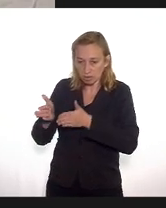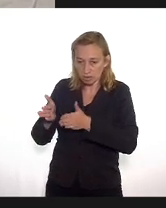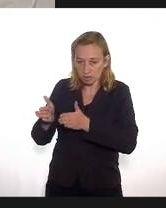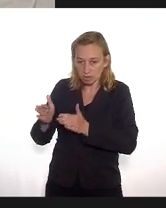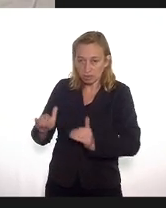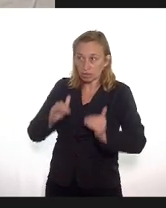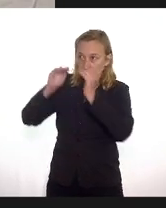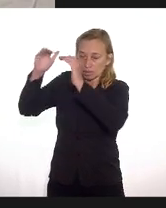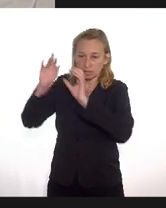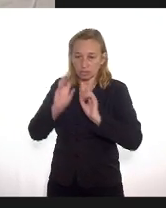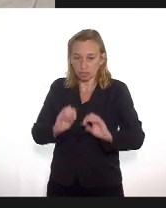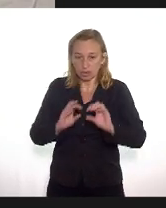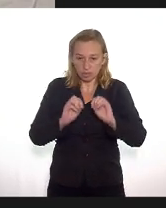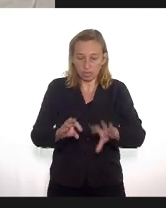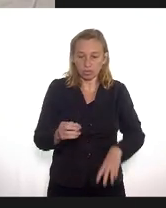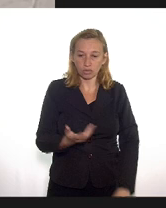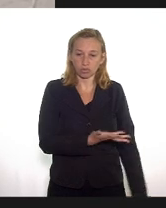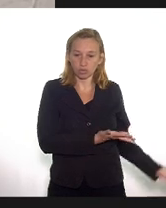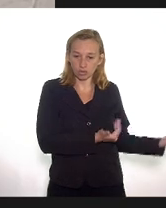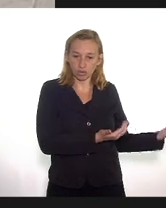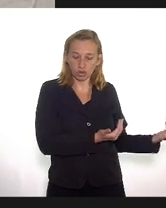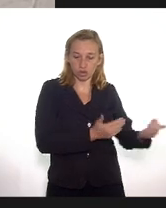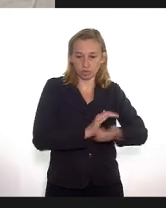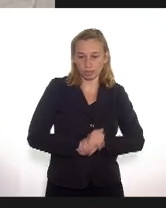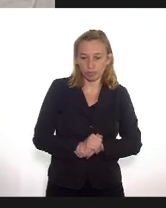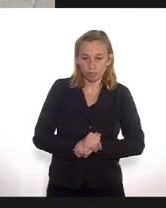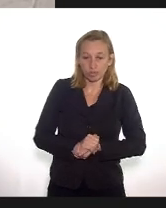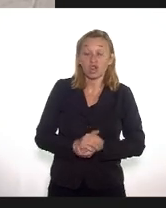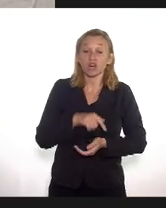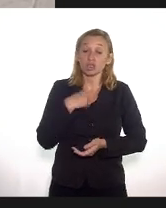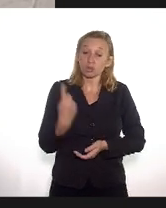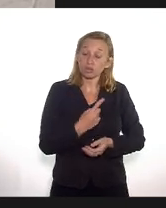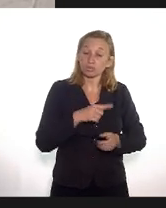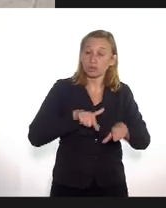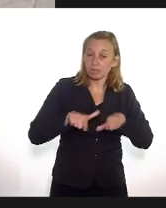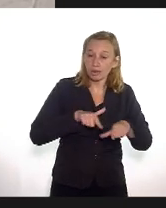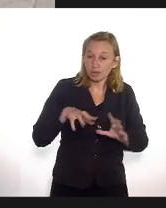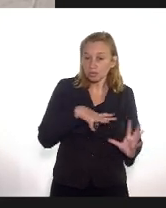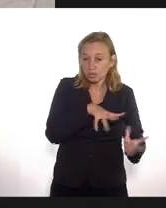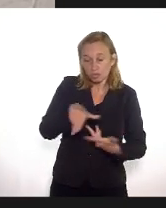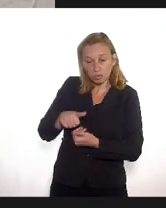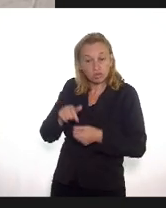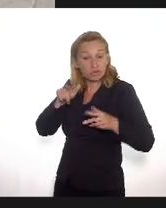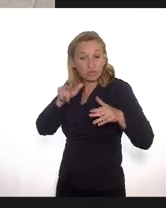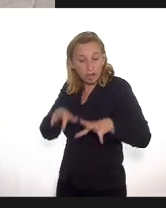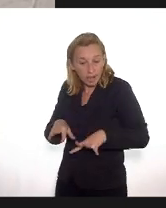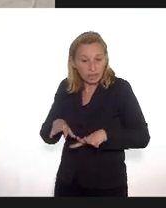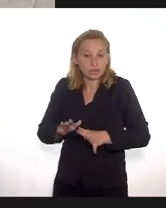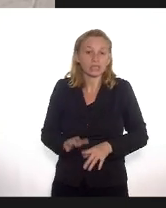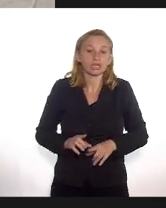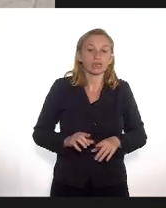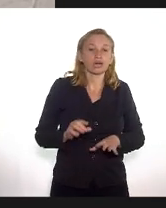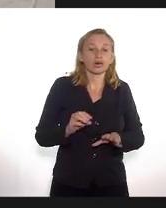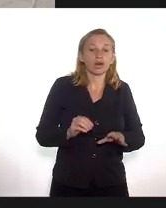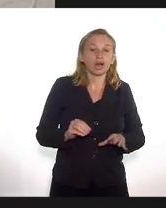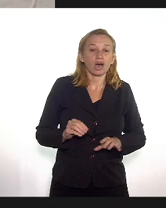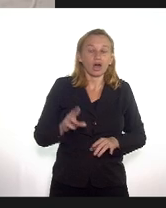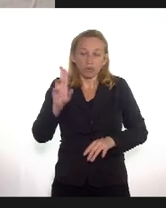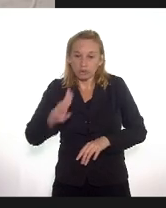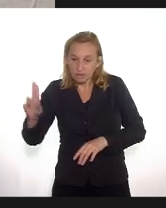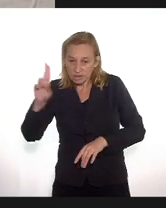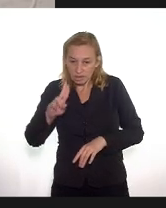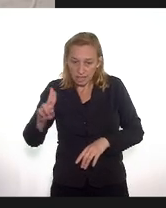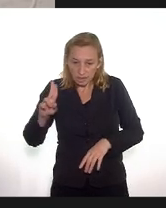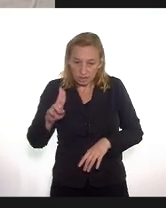nós trabalhamos num universo totalmente diferente do que geralmente é uma universidade presencial, embora, né, a universidade presencial